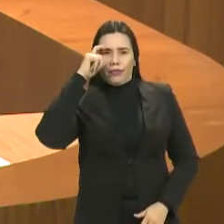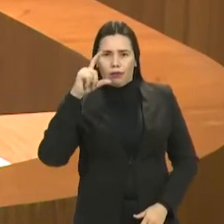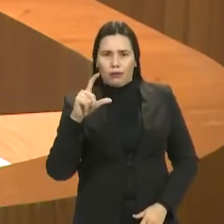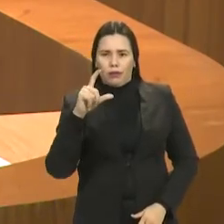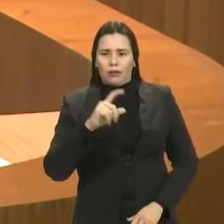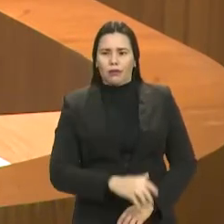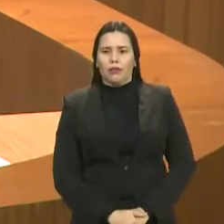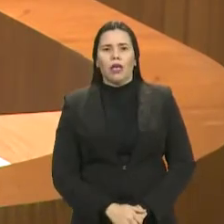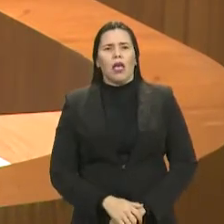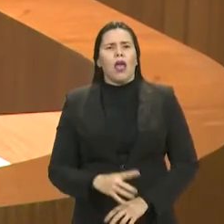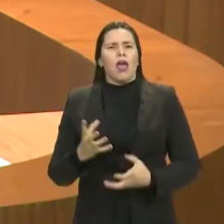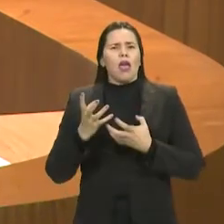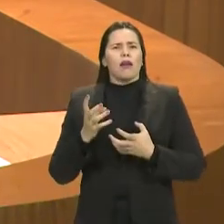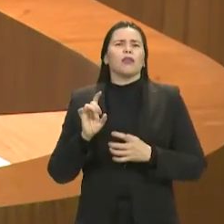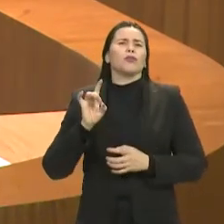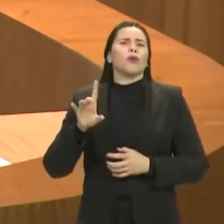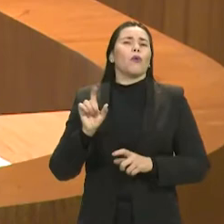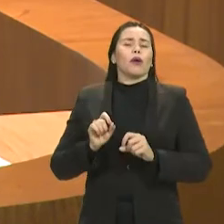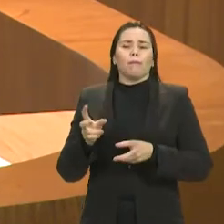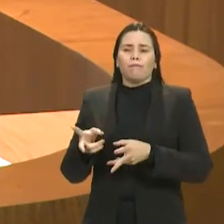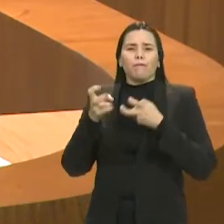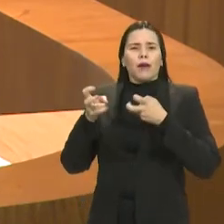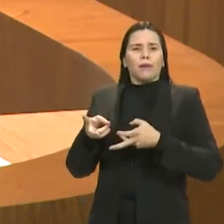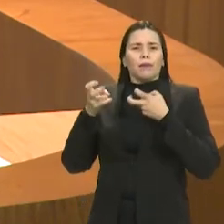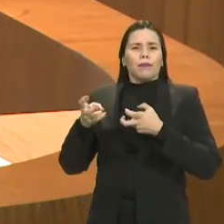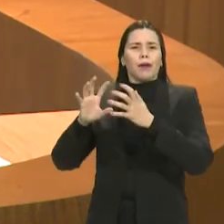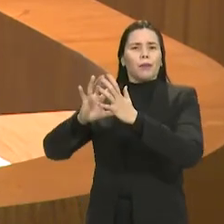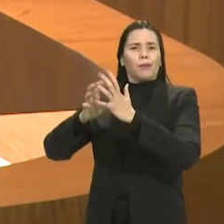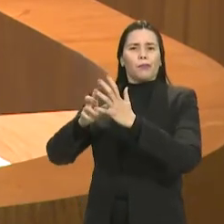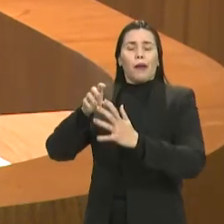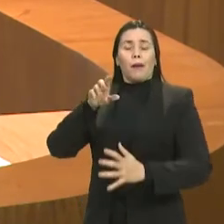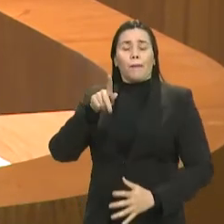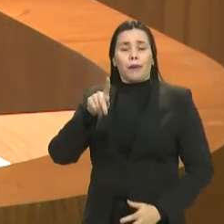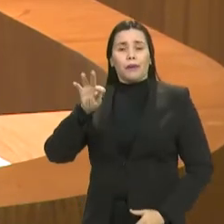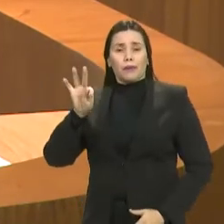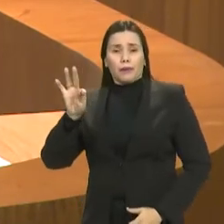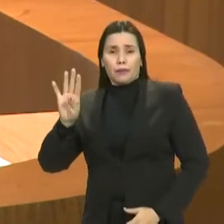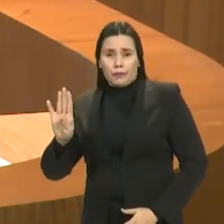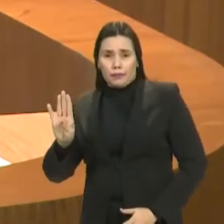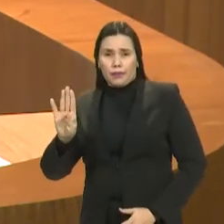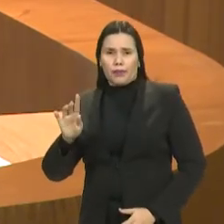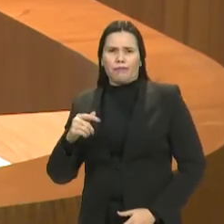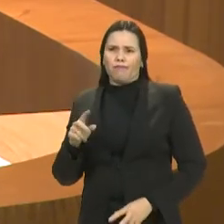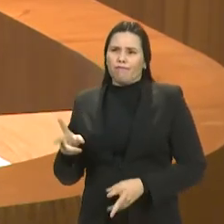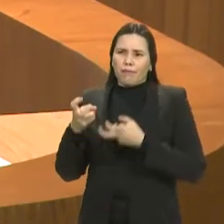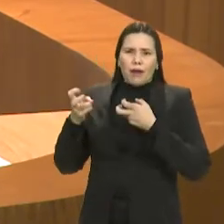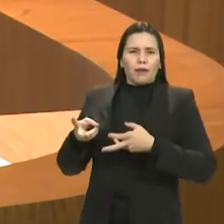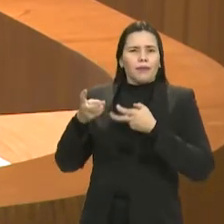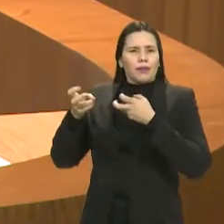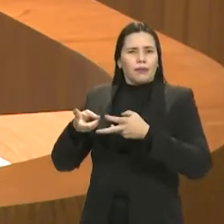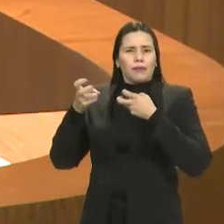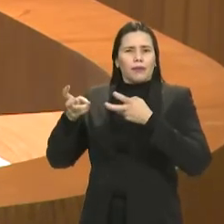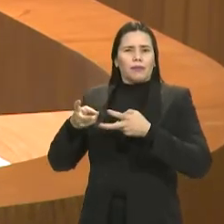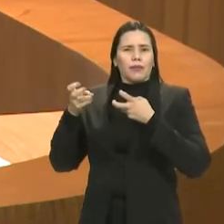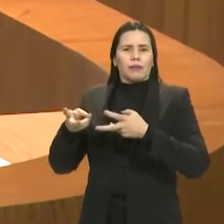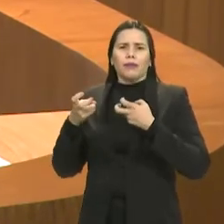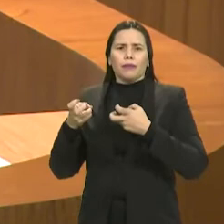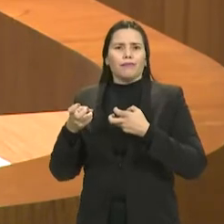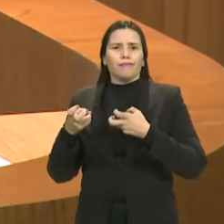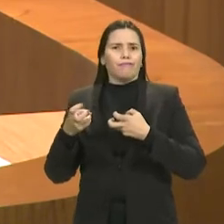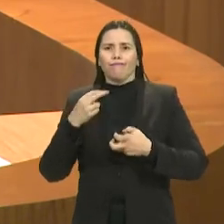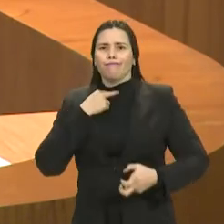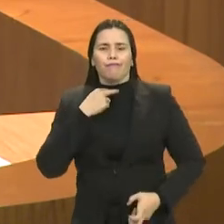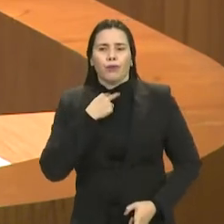do partido só para mim bom então transformar o partido o PTB